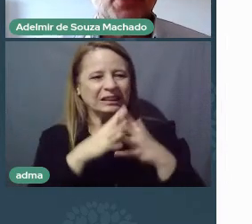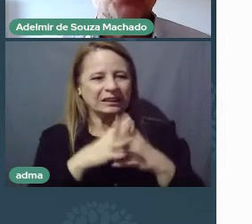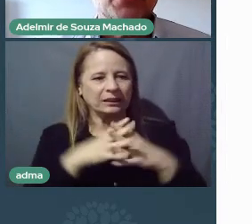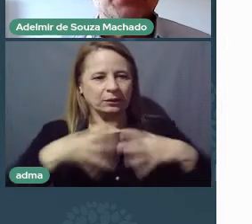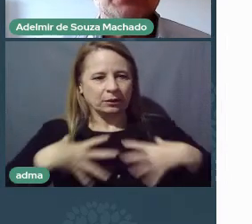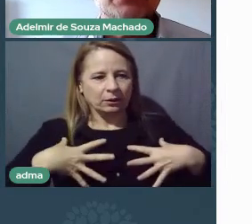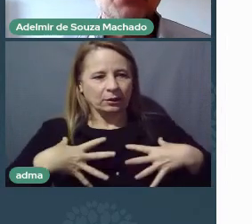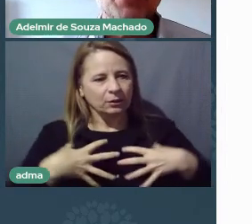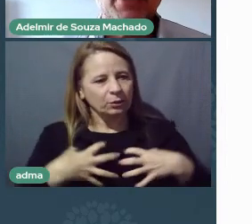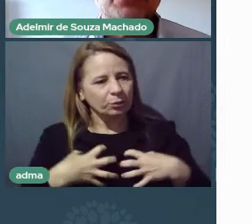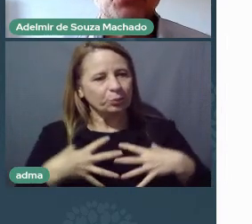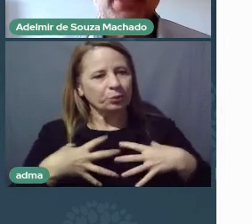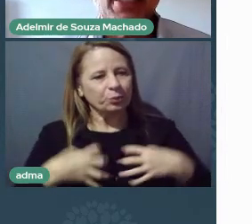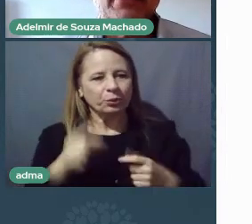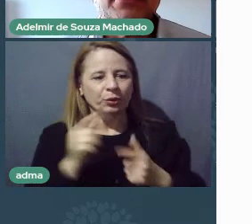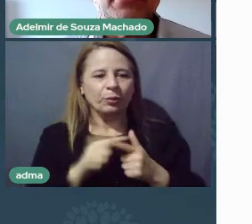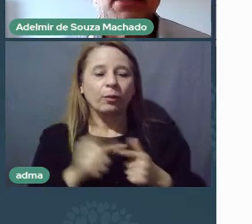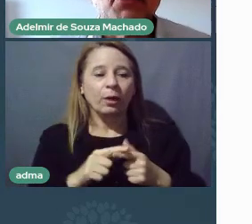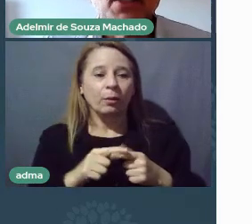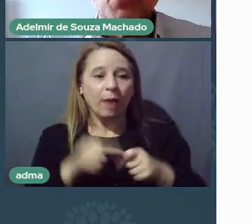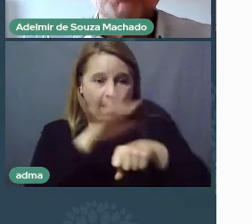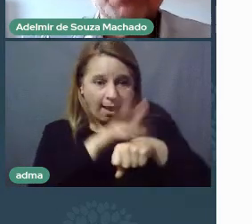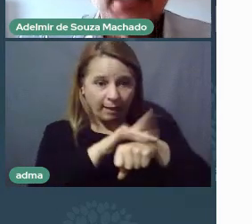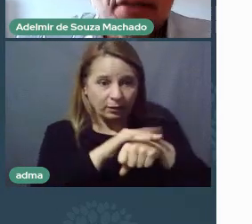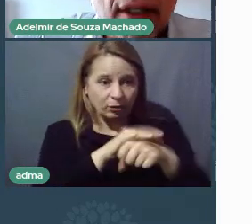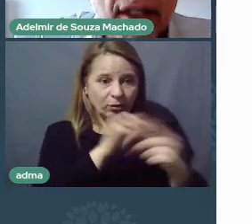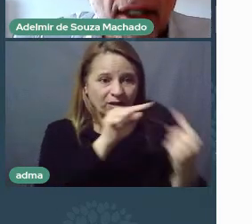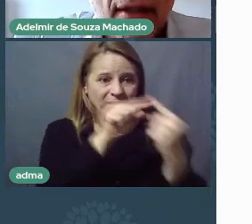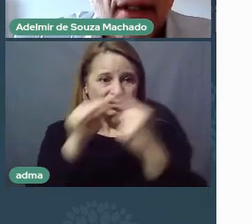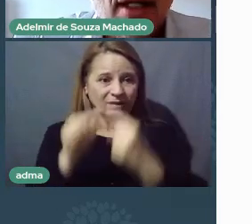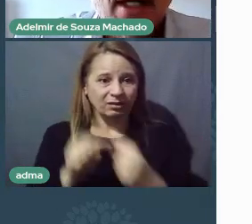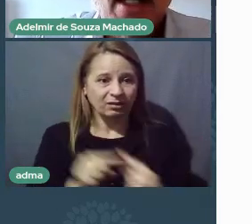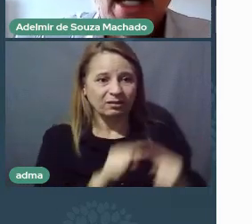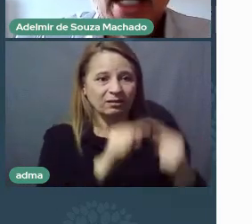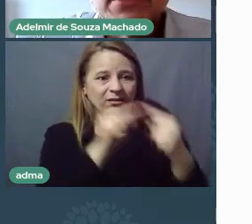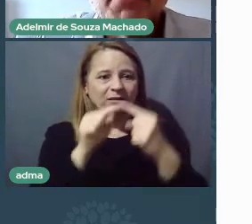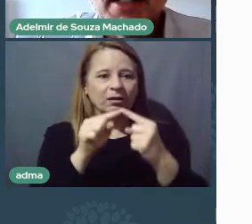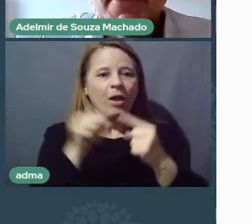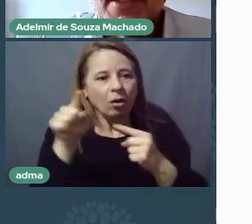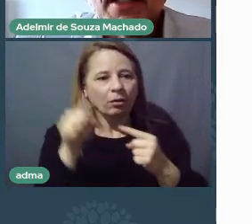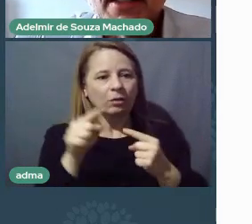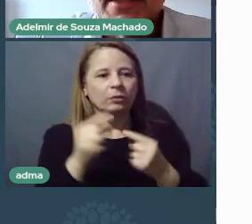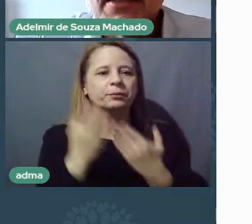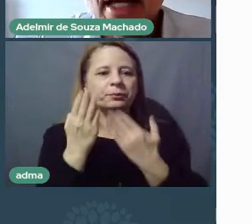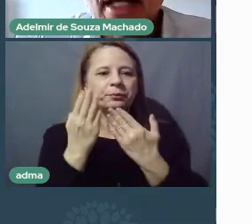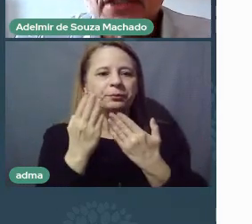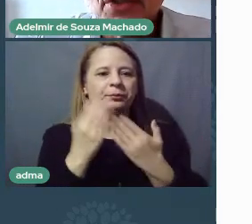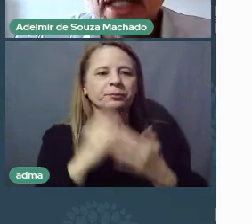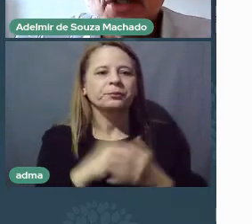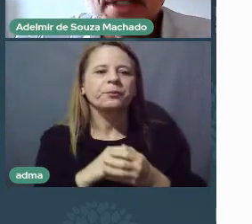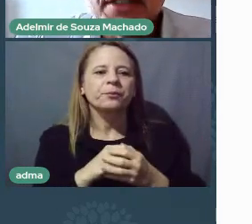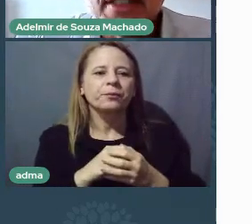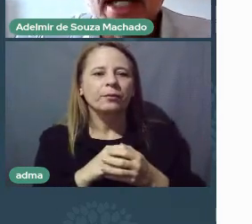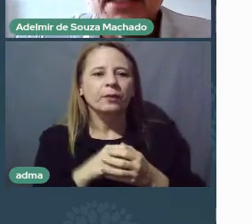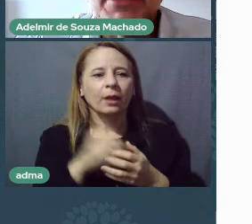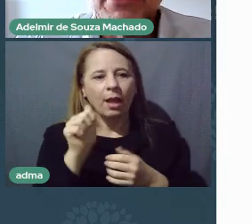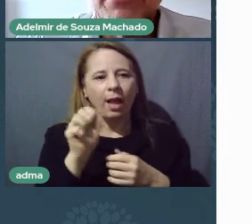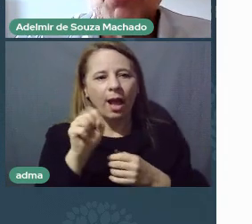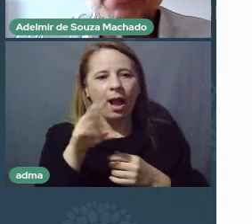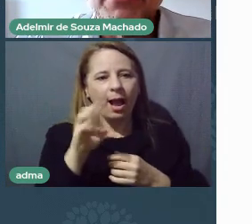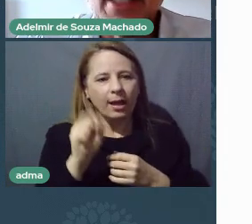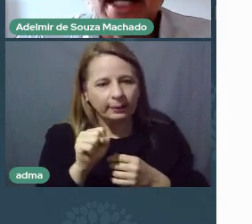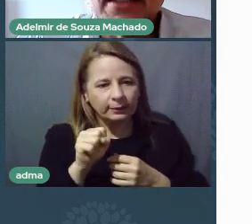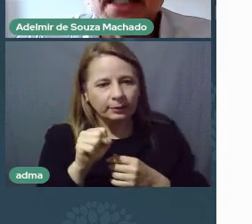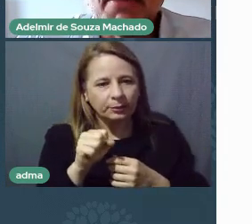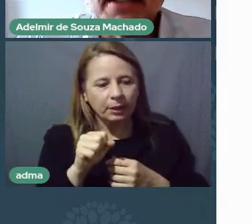doenças, pessoal, estão relacionadas. Então, observe aqui a asma, que está relacionada à obesidade. Mas